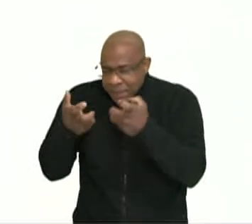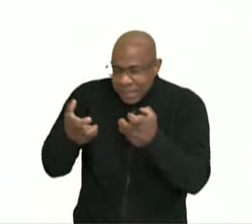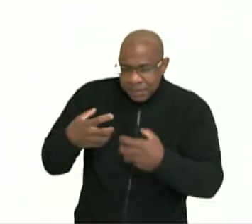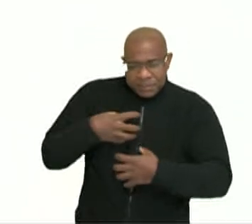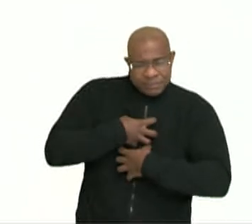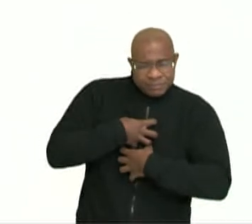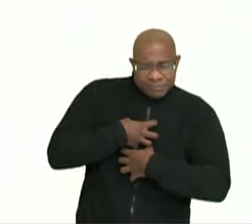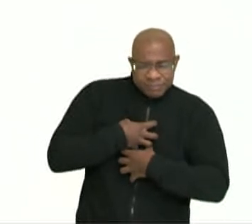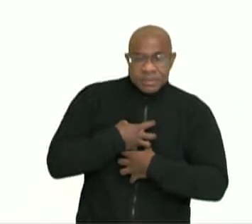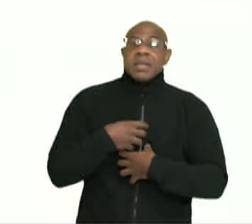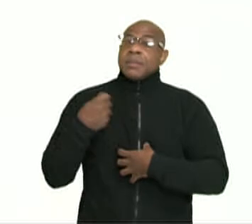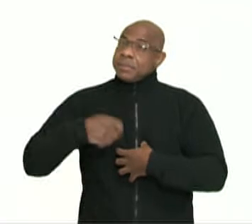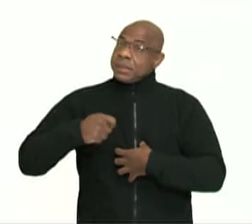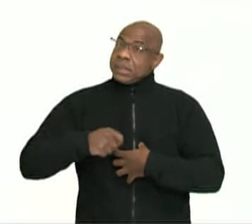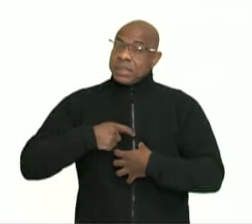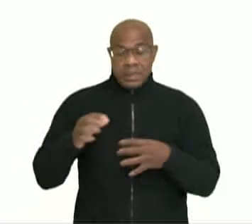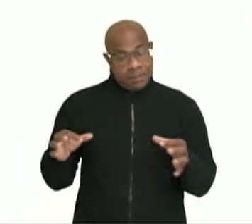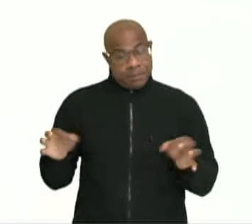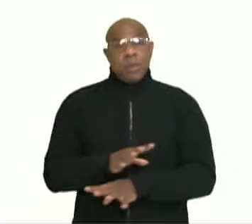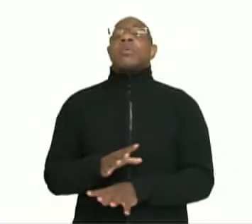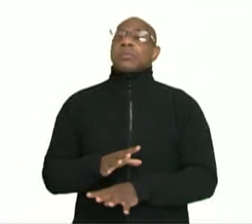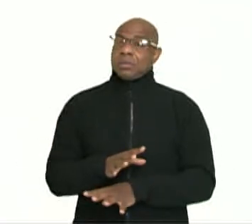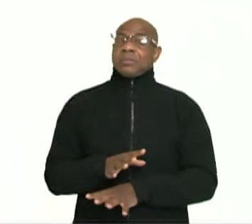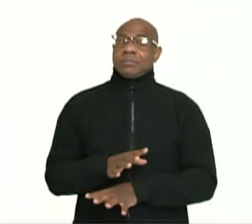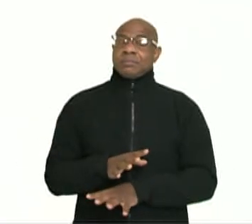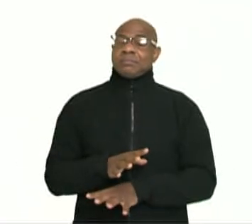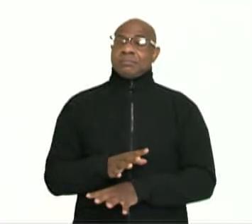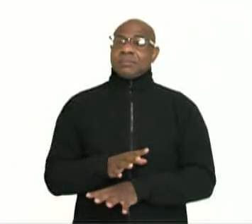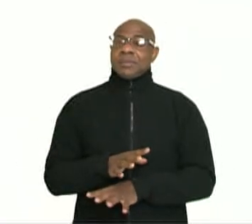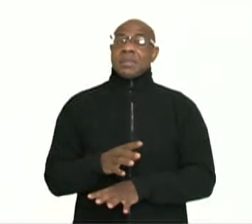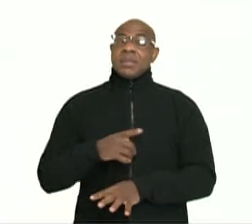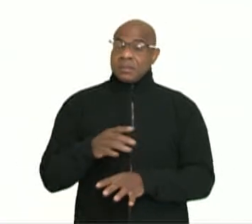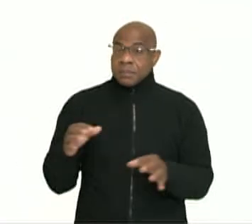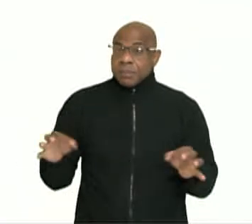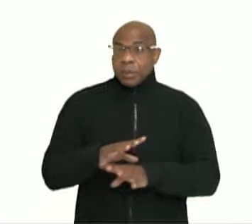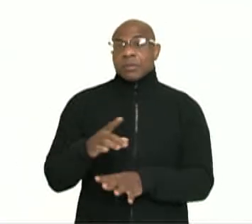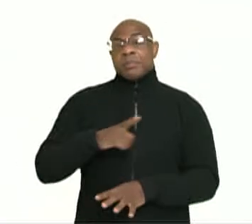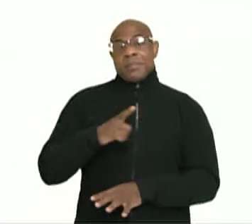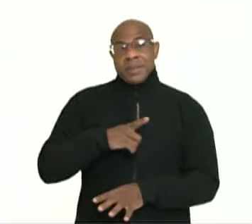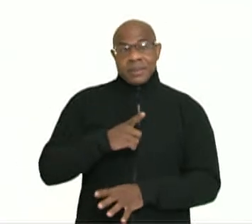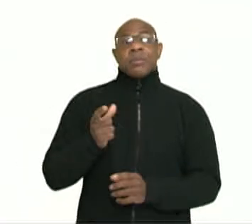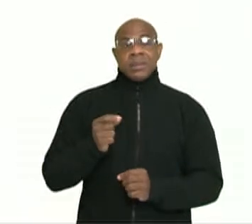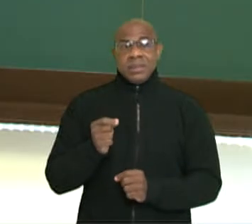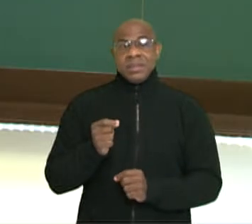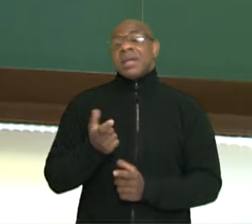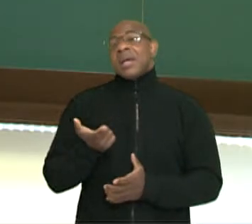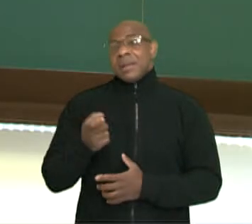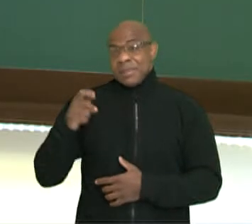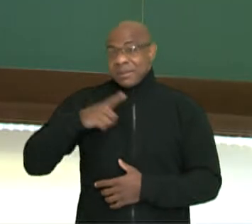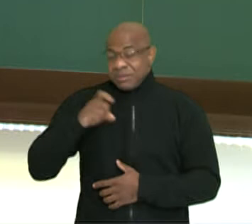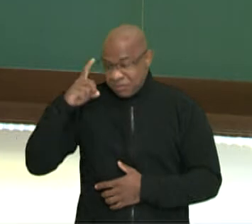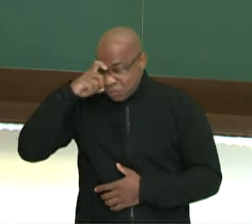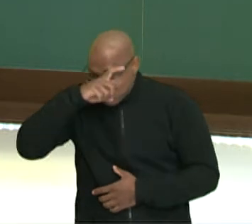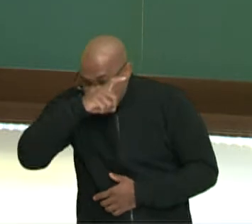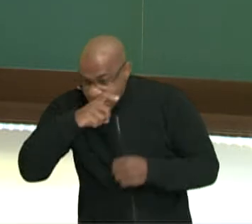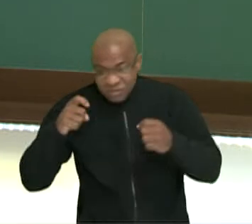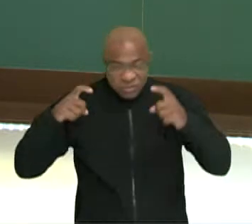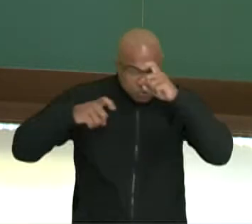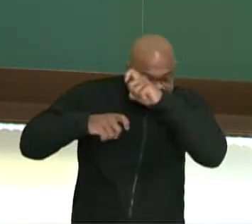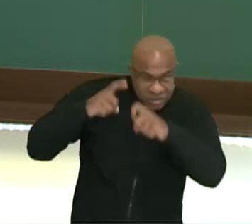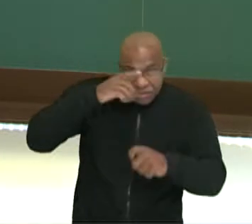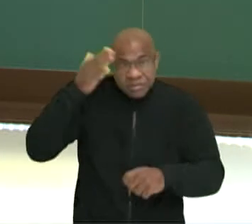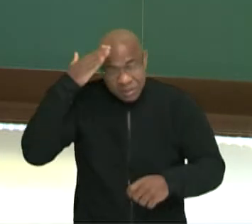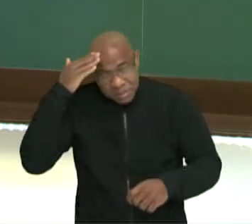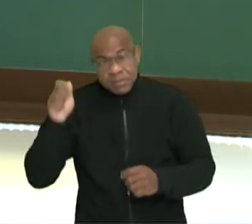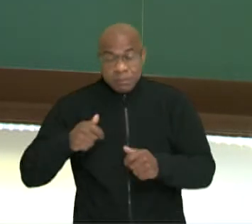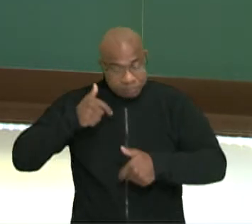mais introspectivo para poder encarar e lidar com essas dificuldades do dia a dia. Legal, né? Estamos filosofando